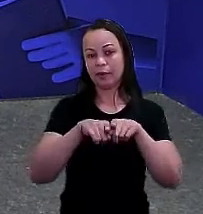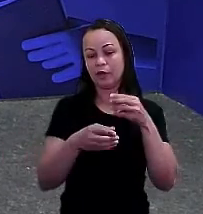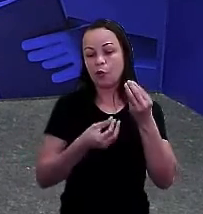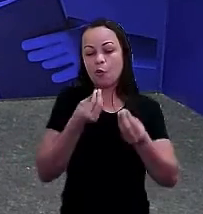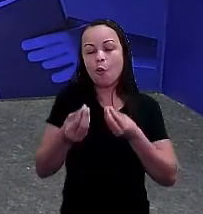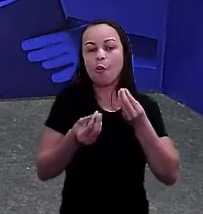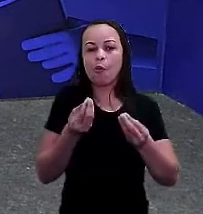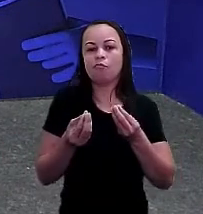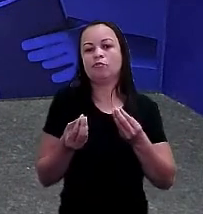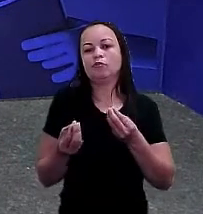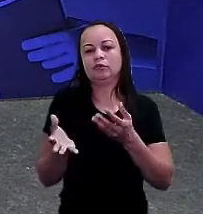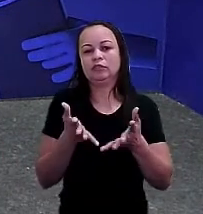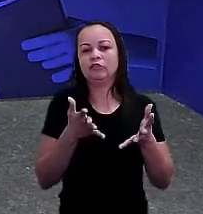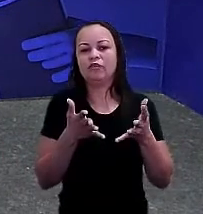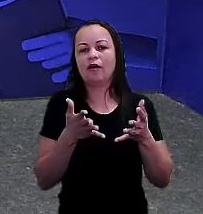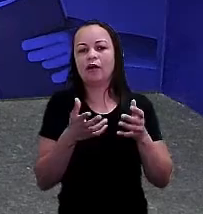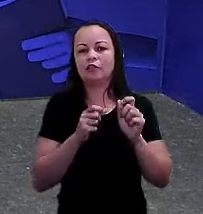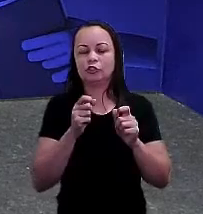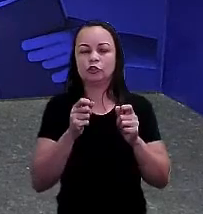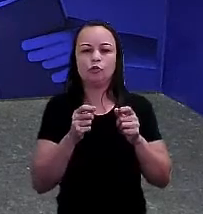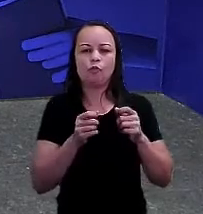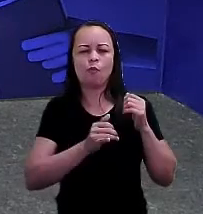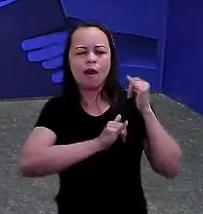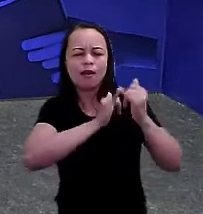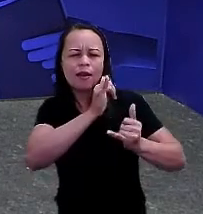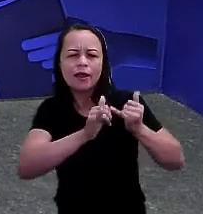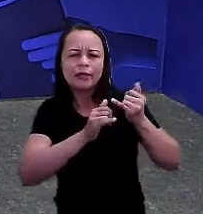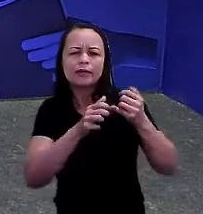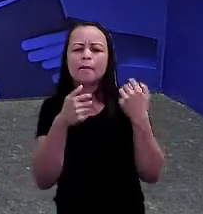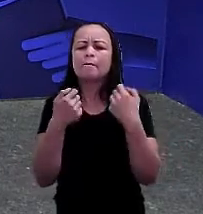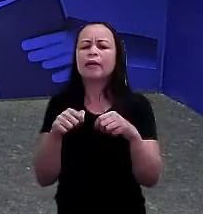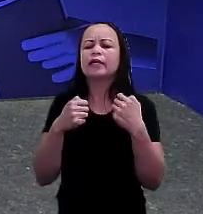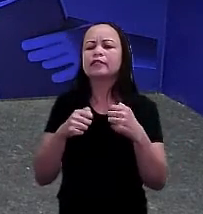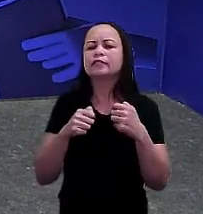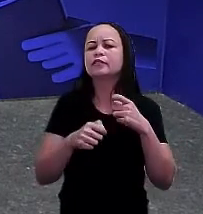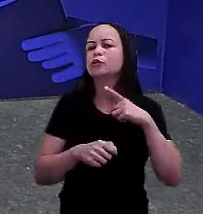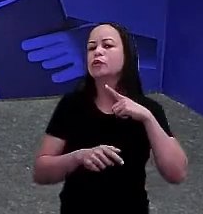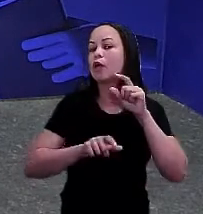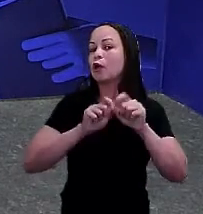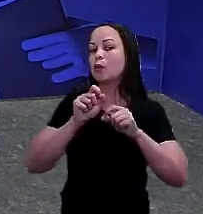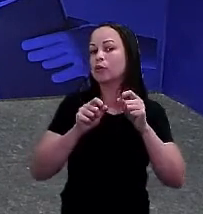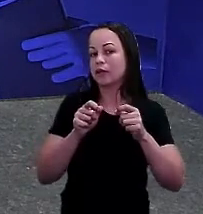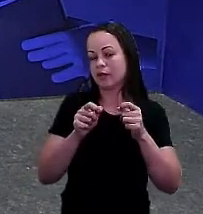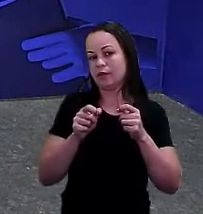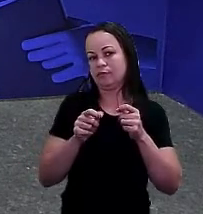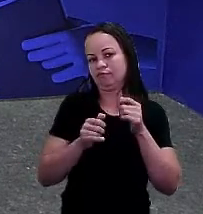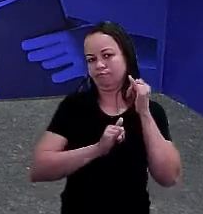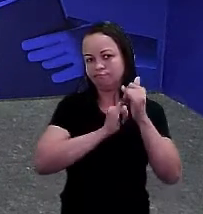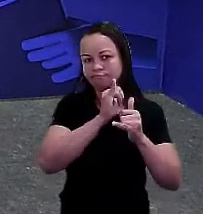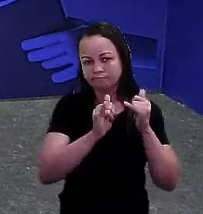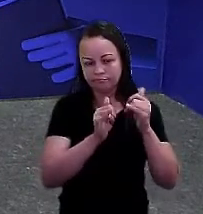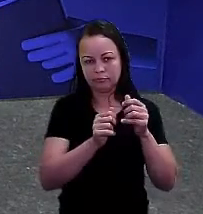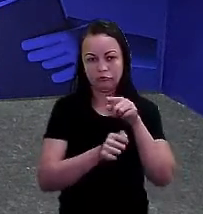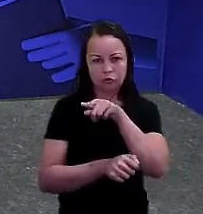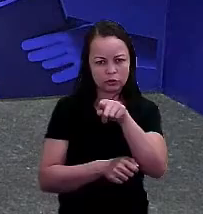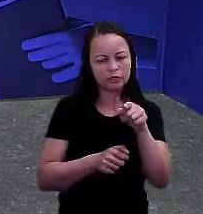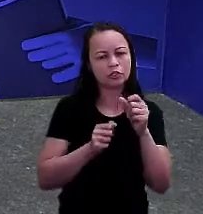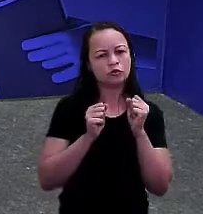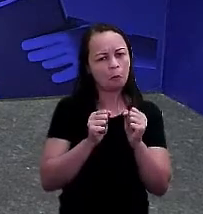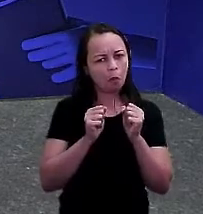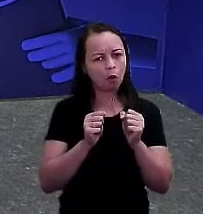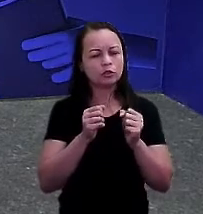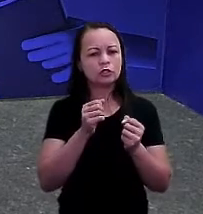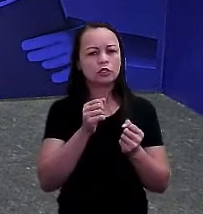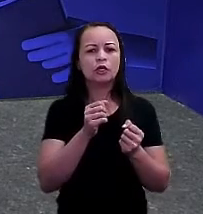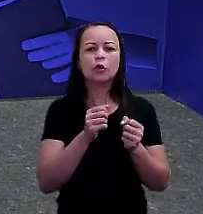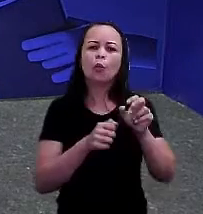de como se faz uma lenda, o que é preciso ter nas lendas. Então, aí vocês também podem usar a